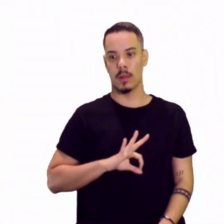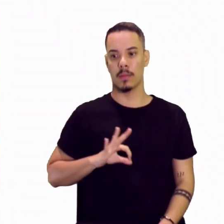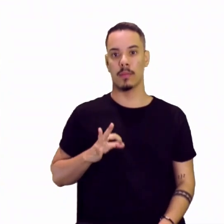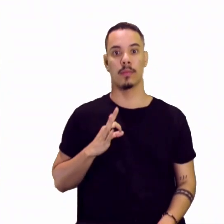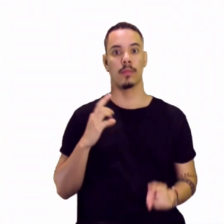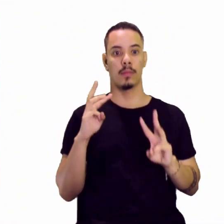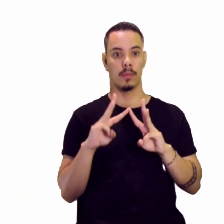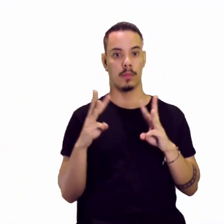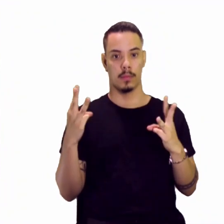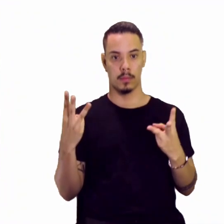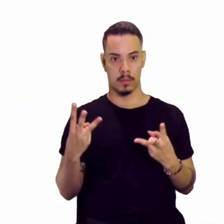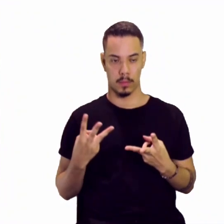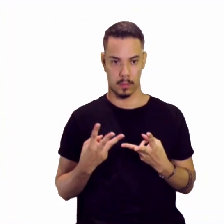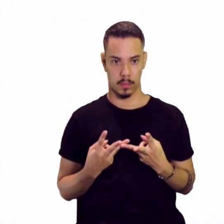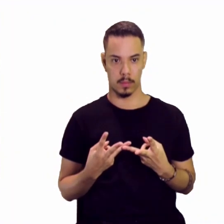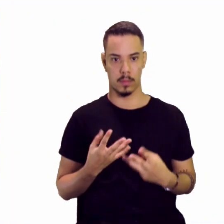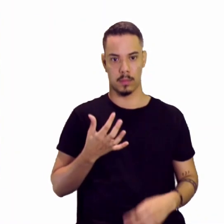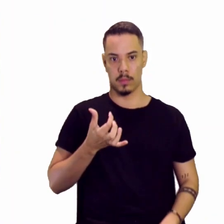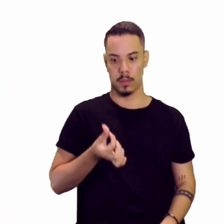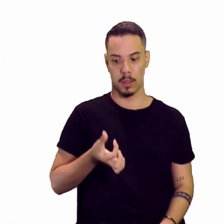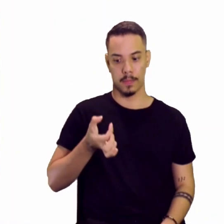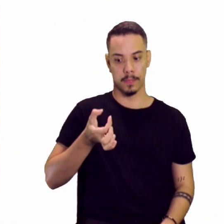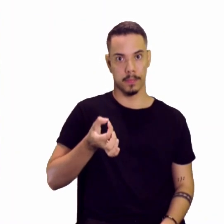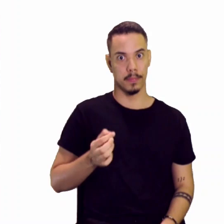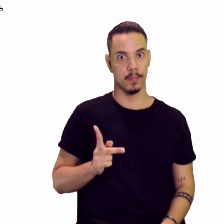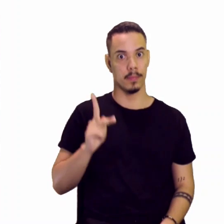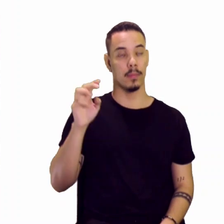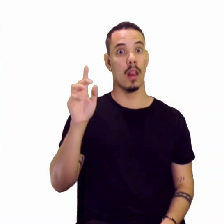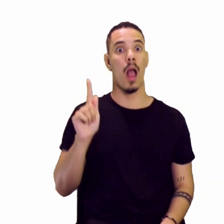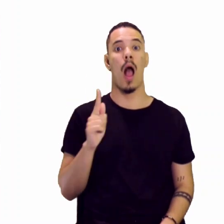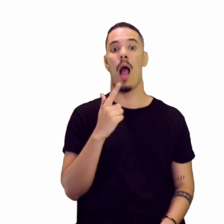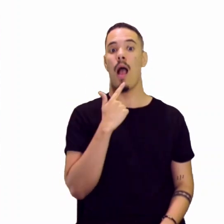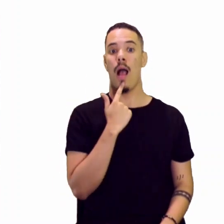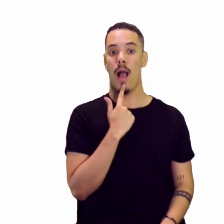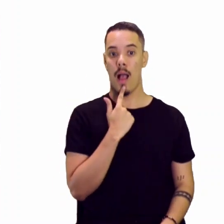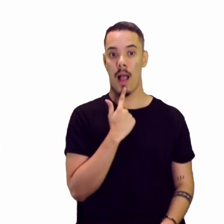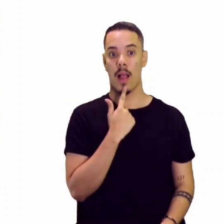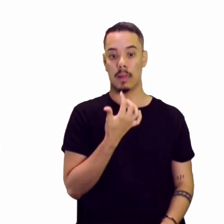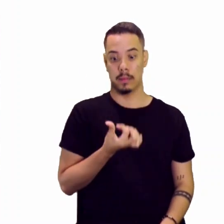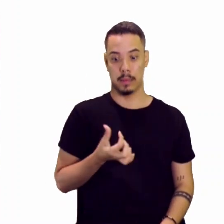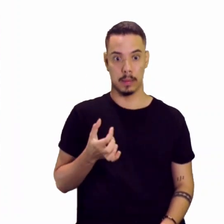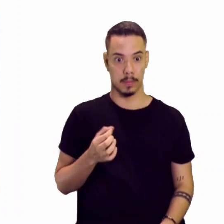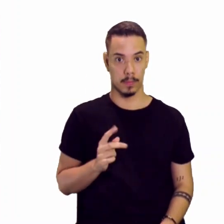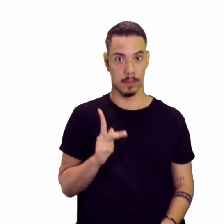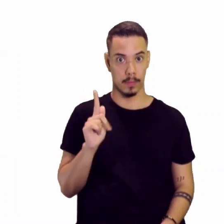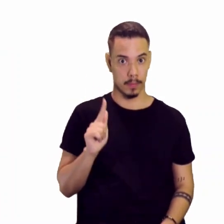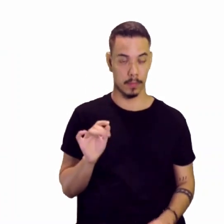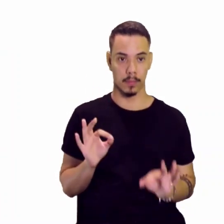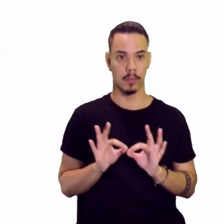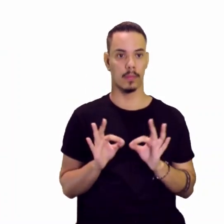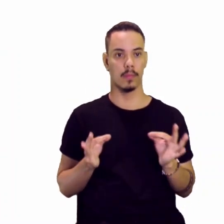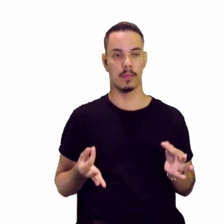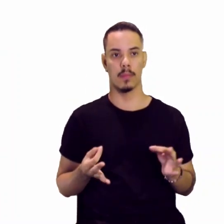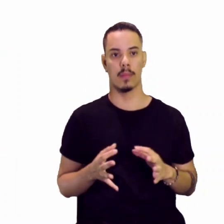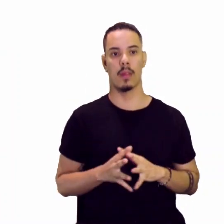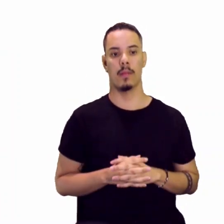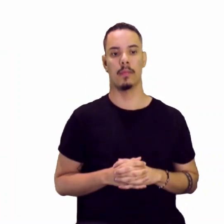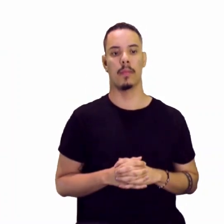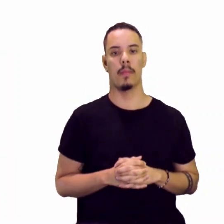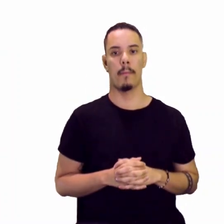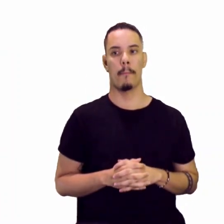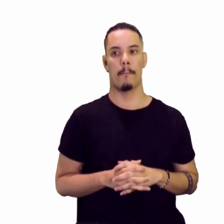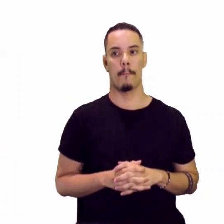massa dele, olha só... 60 quilogramas. 60 quilogramas. Então, pessoal, olha só. Simples, né, Décio? Agora é só a gente